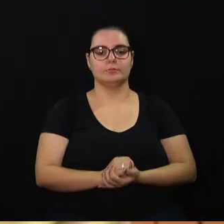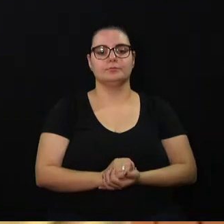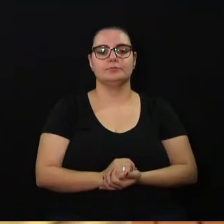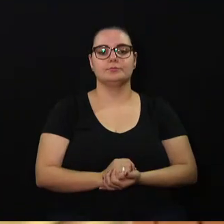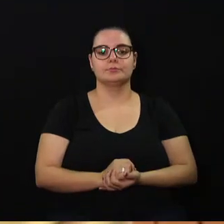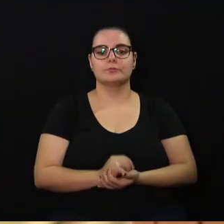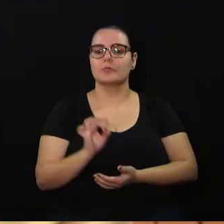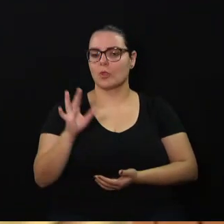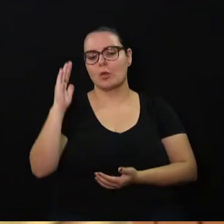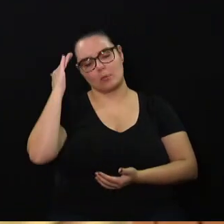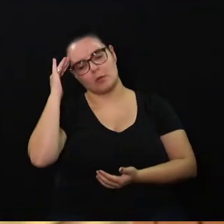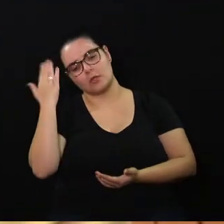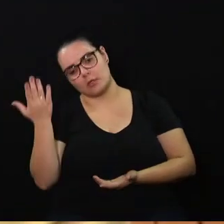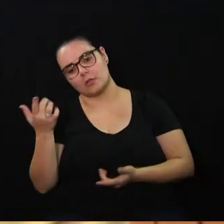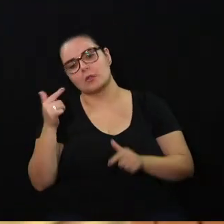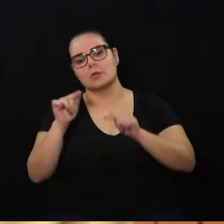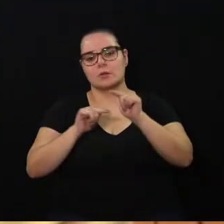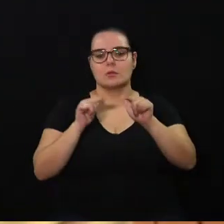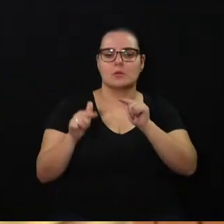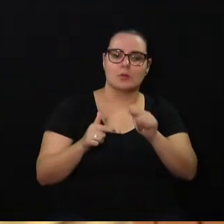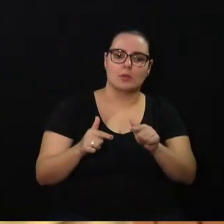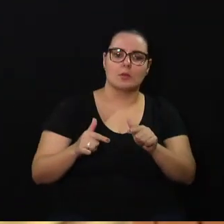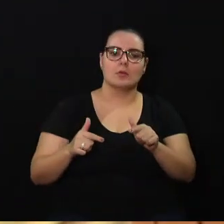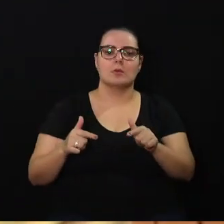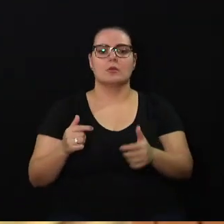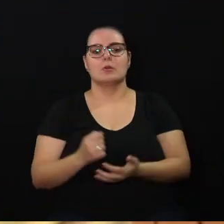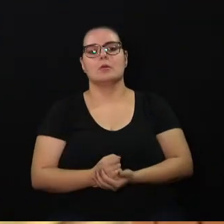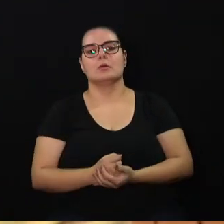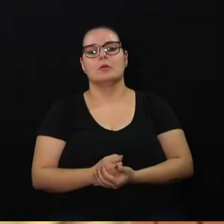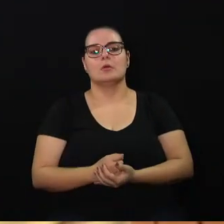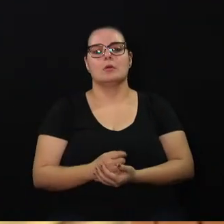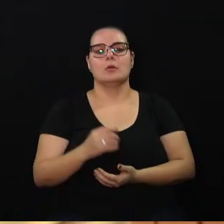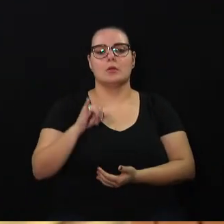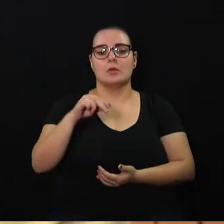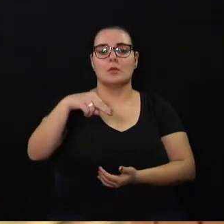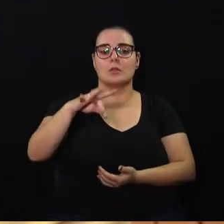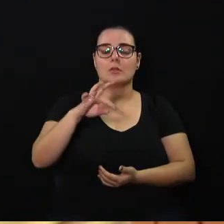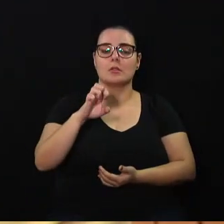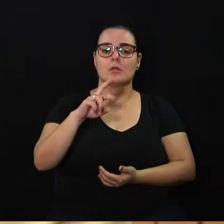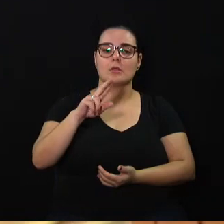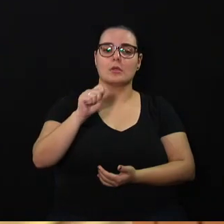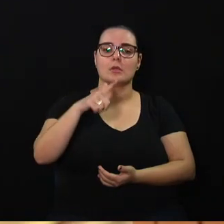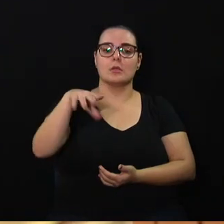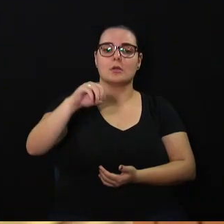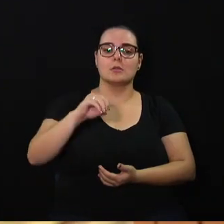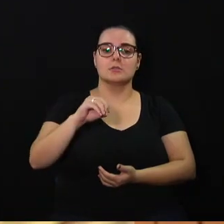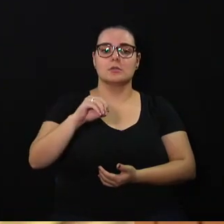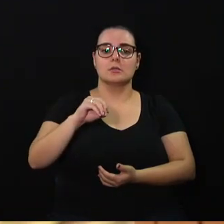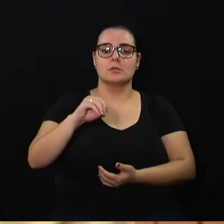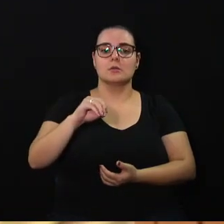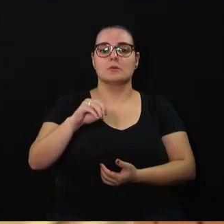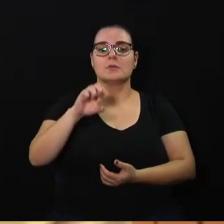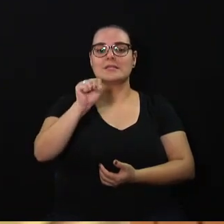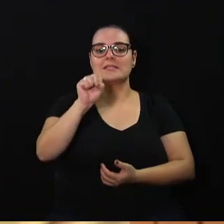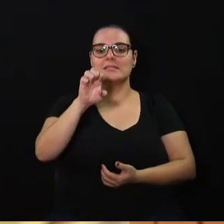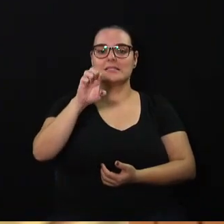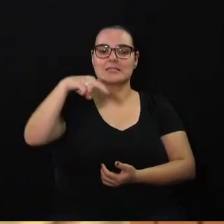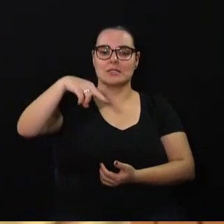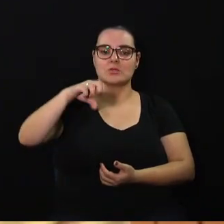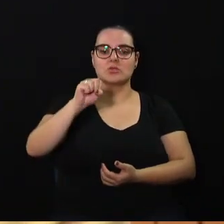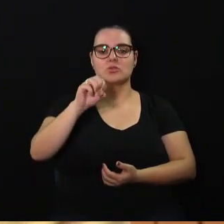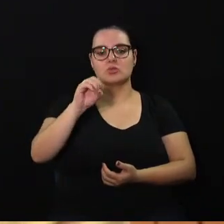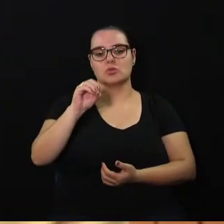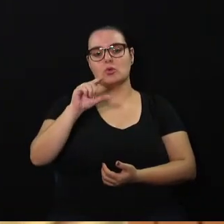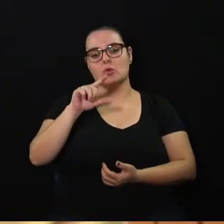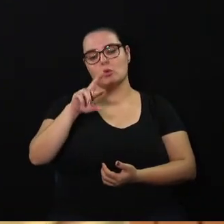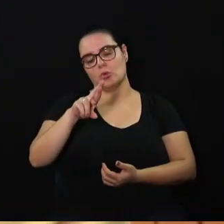para vocês terem uma idéia de que o trabalho de integração sensorial tá e aí vou dizer rapidinho pra vocês